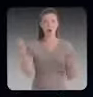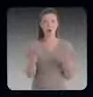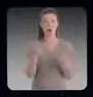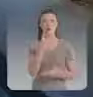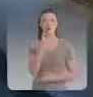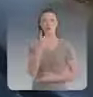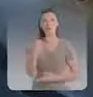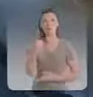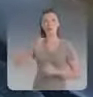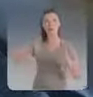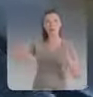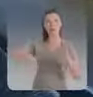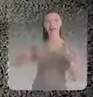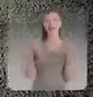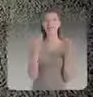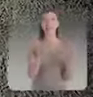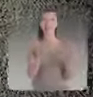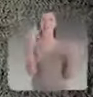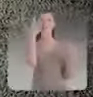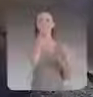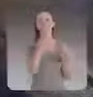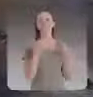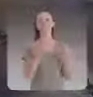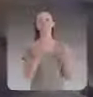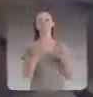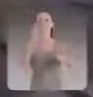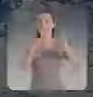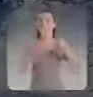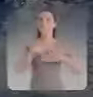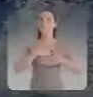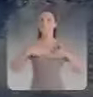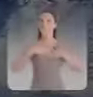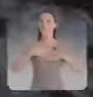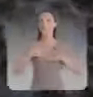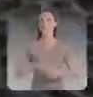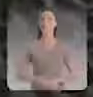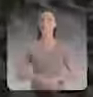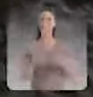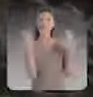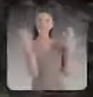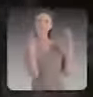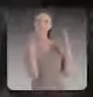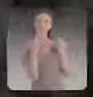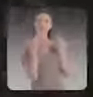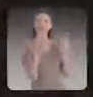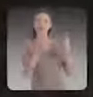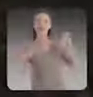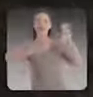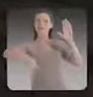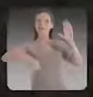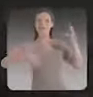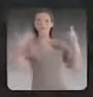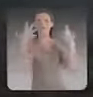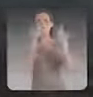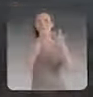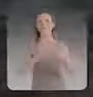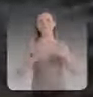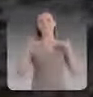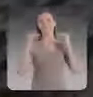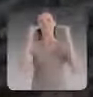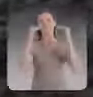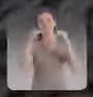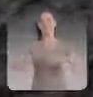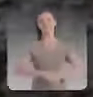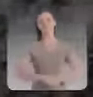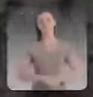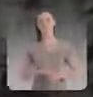hoje 21 praias já estão assim, lindonas, e a raça gostou. Ei, olha só a Praia da